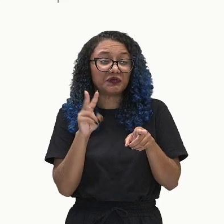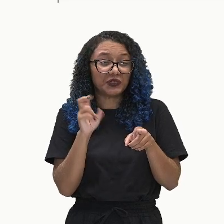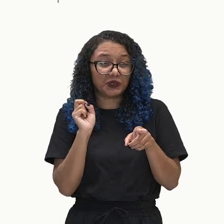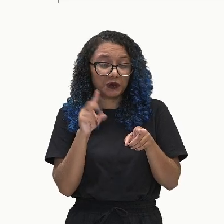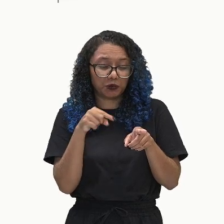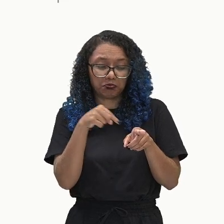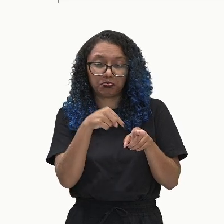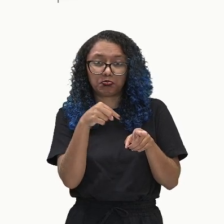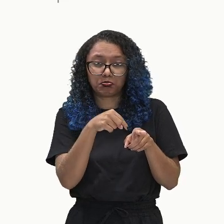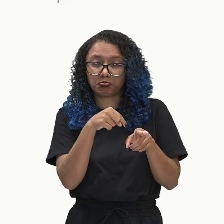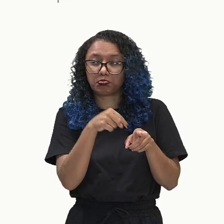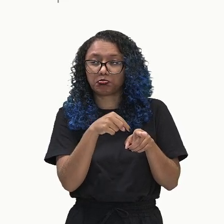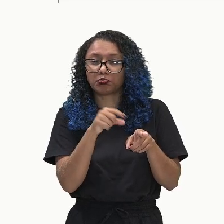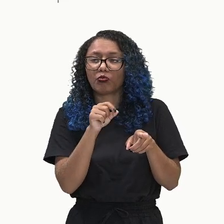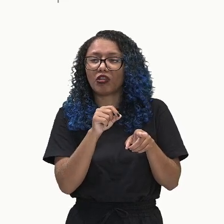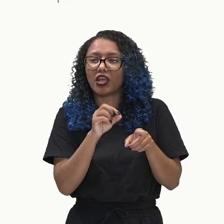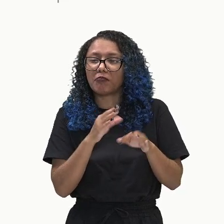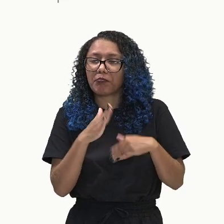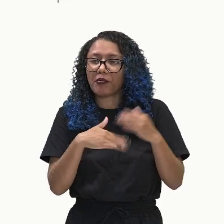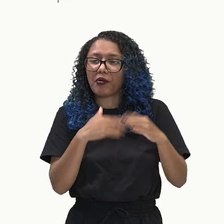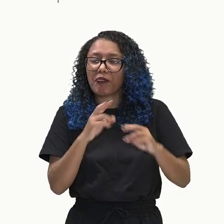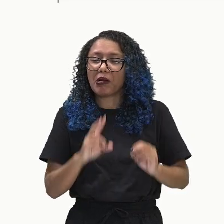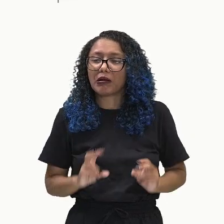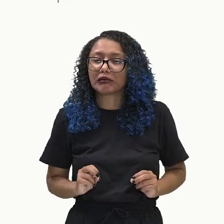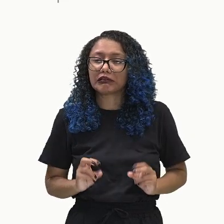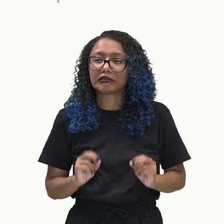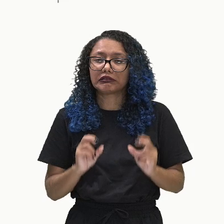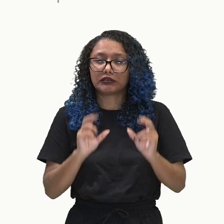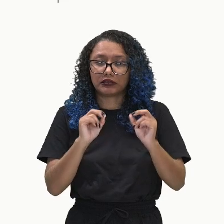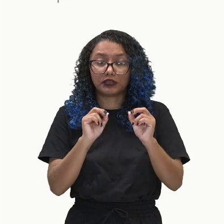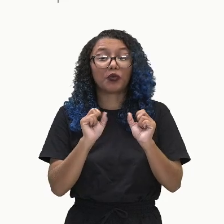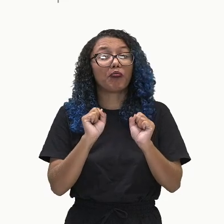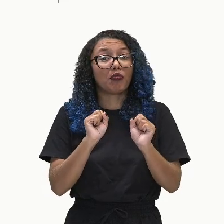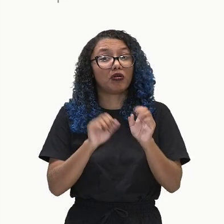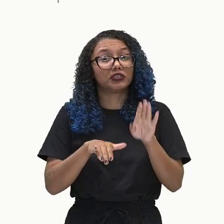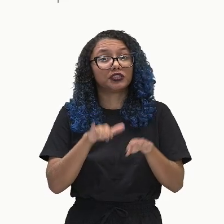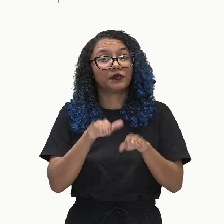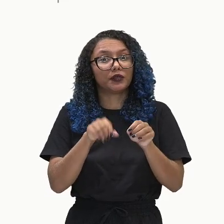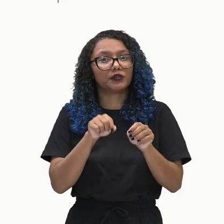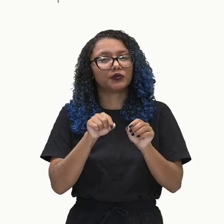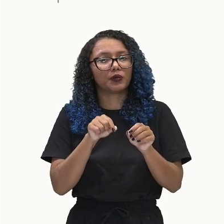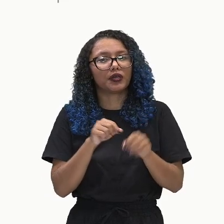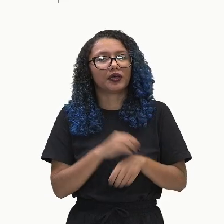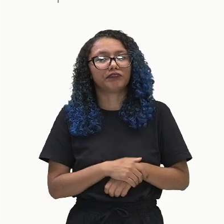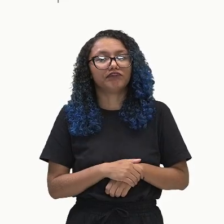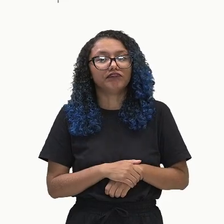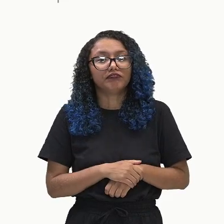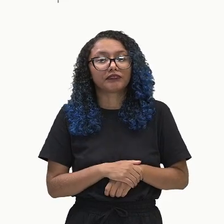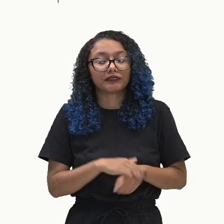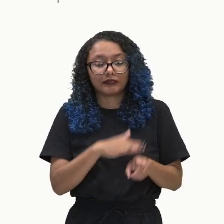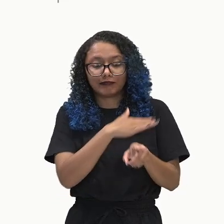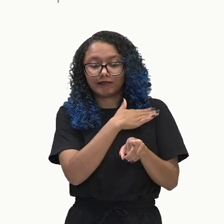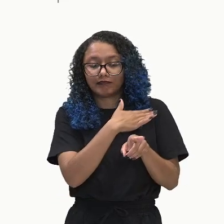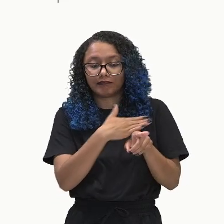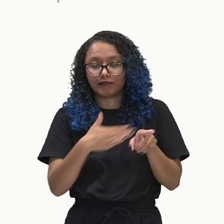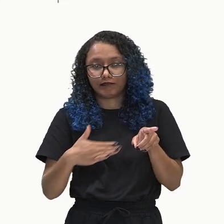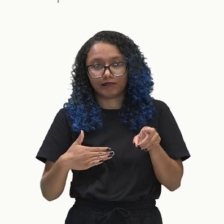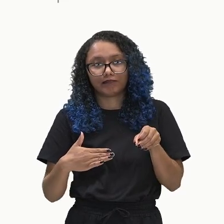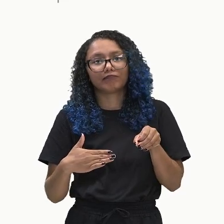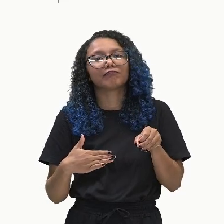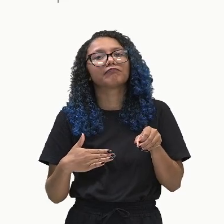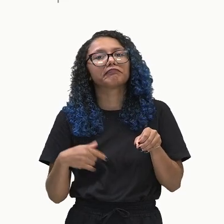vai causar um câncer, inclusive pode levar à amputação de câncer quando não tem